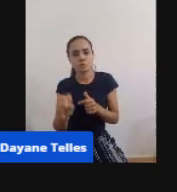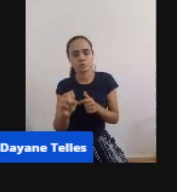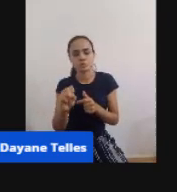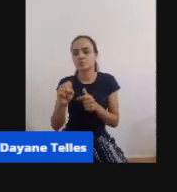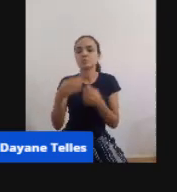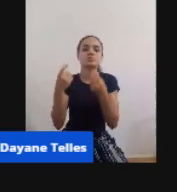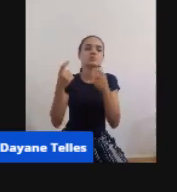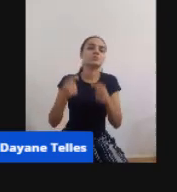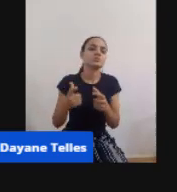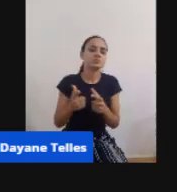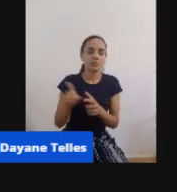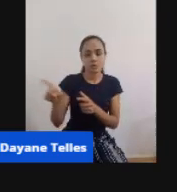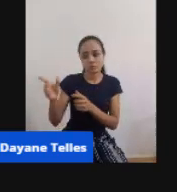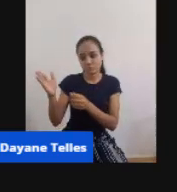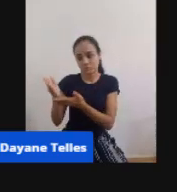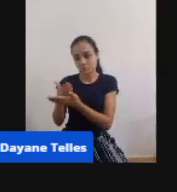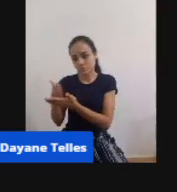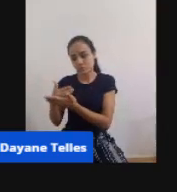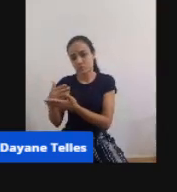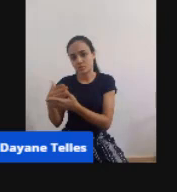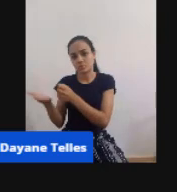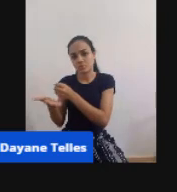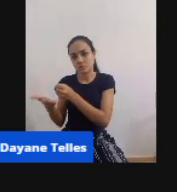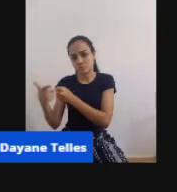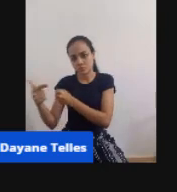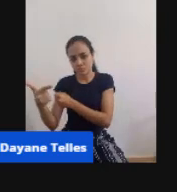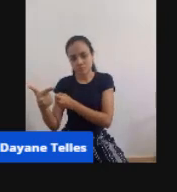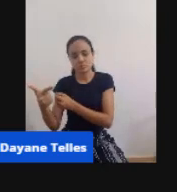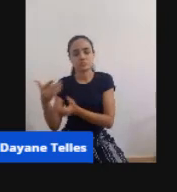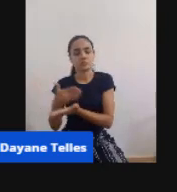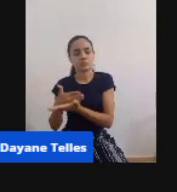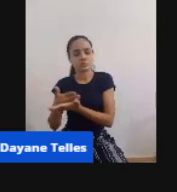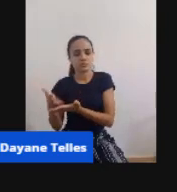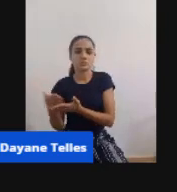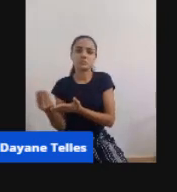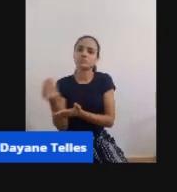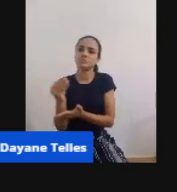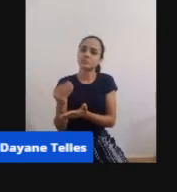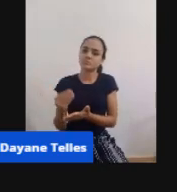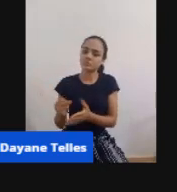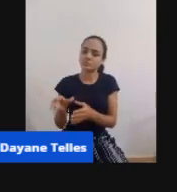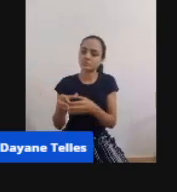colocar um conjunto de atividades, antes dele, para o professor,